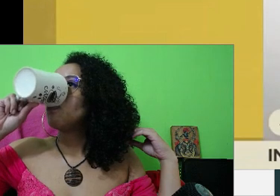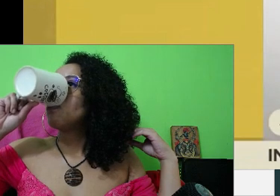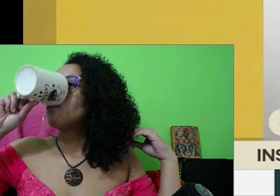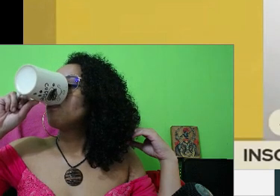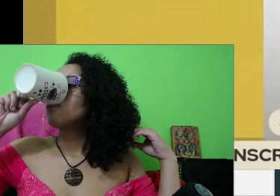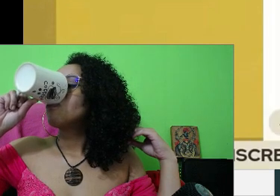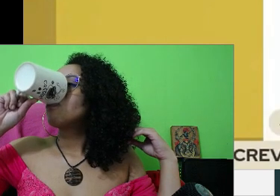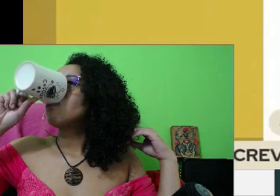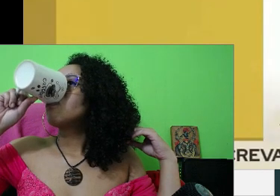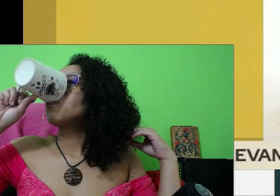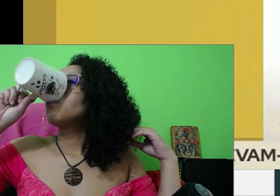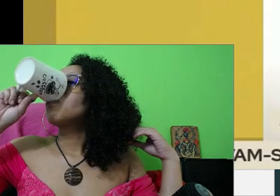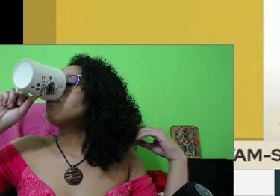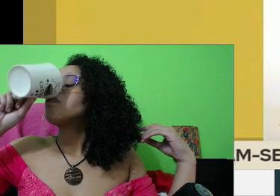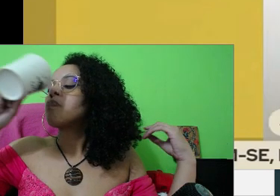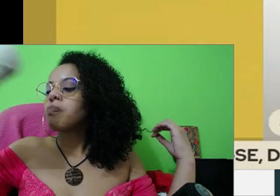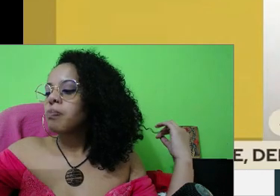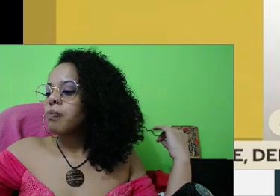mim